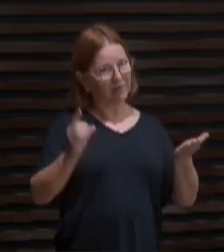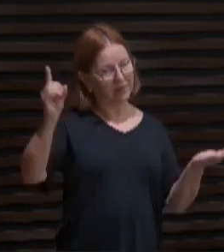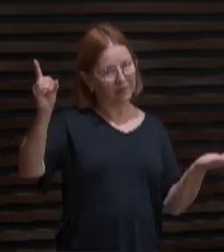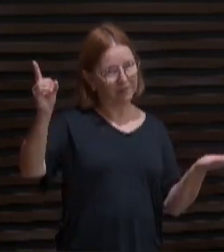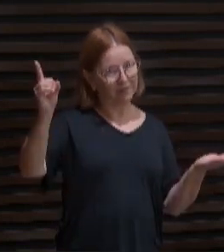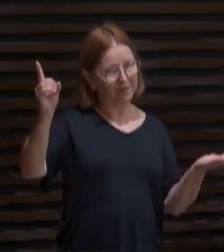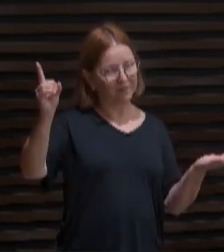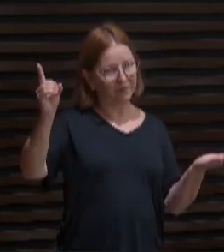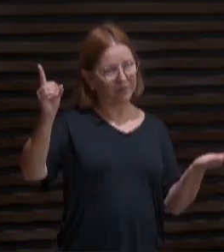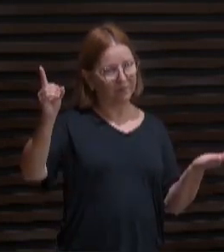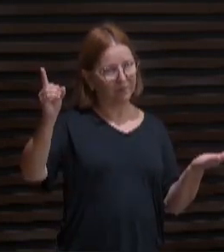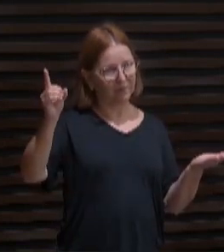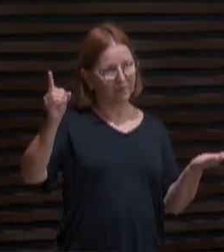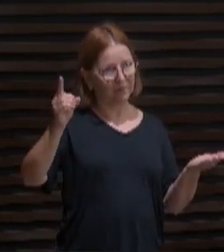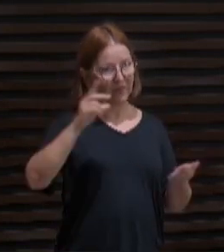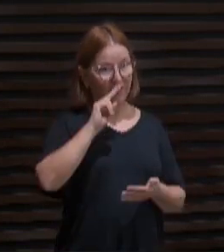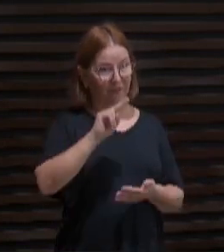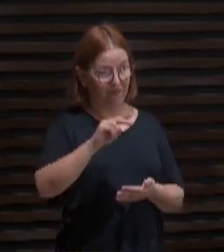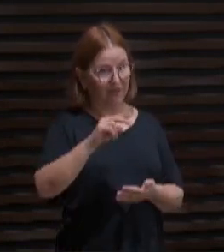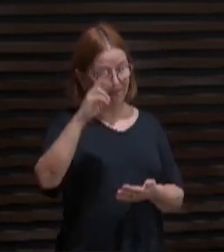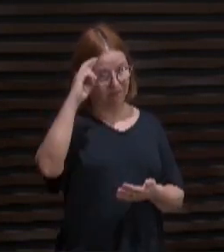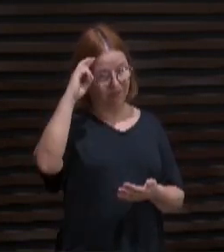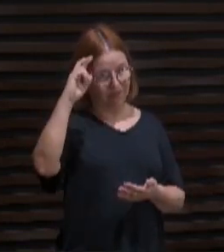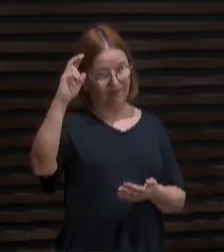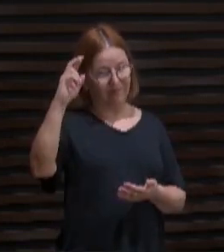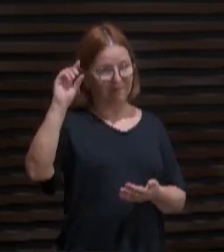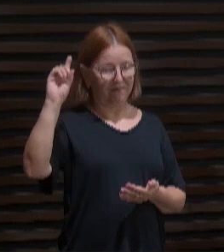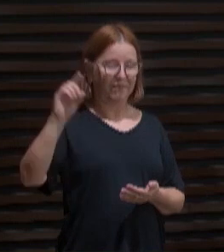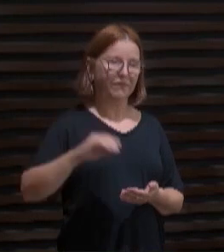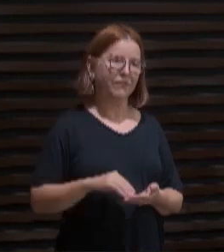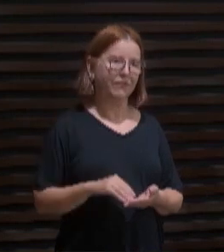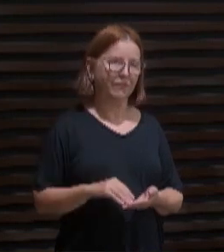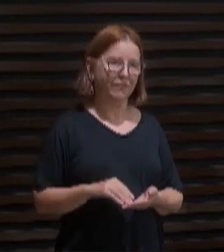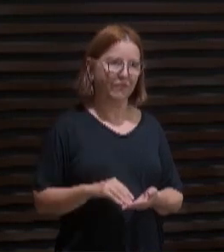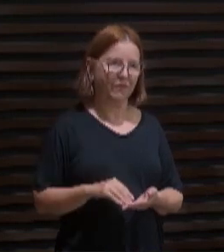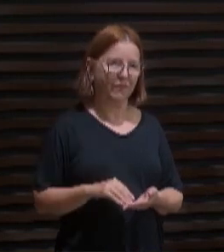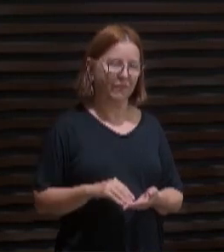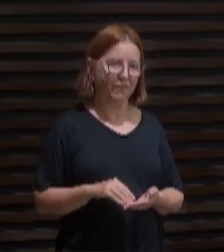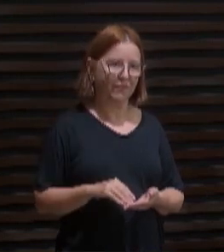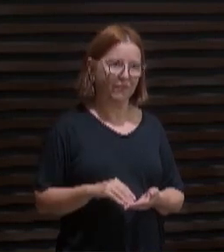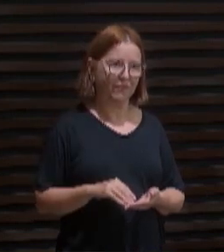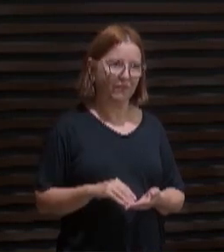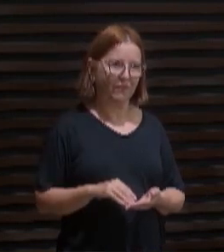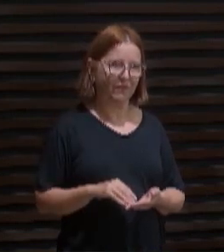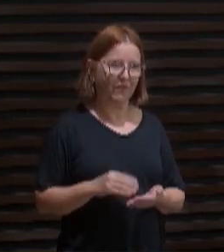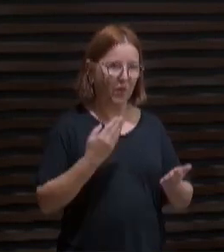Ponha o senhorio como parâmetro. Ponha a inerrância da Bíblia como